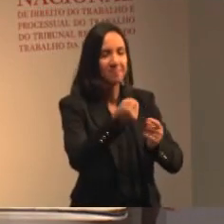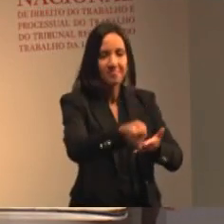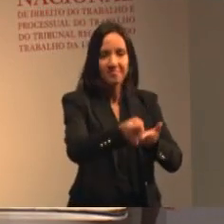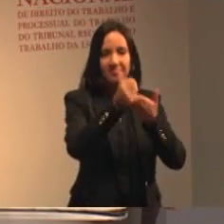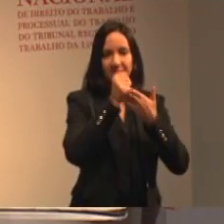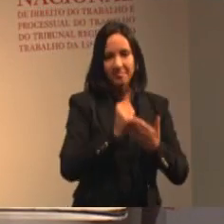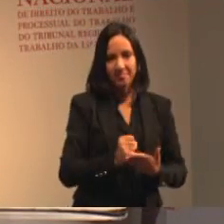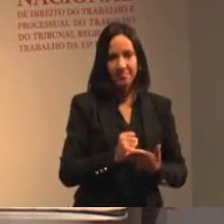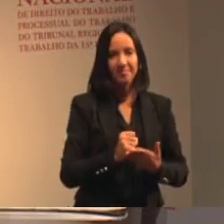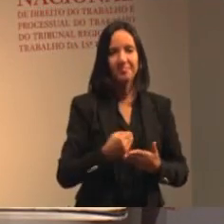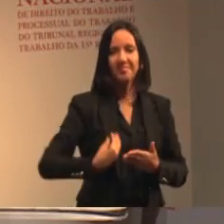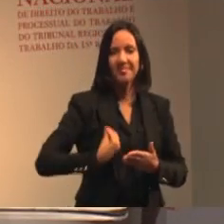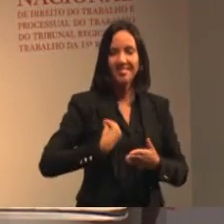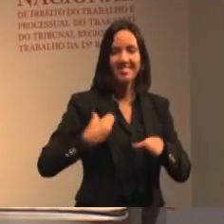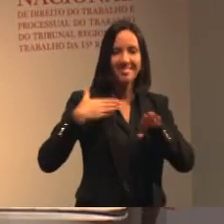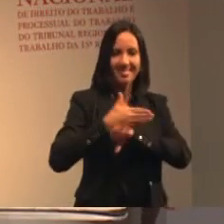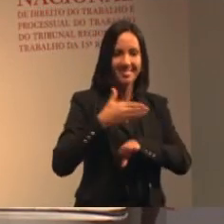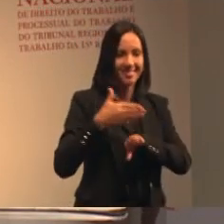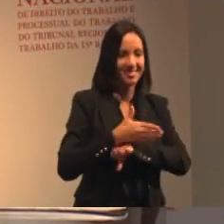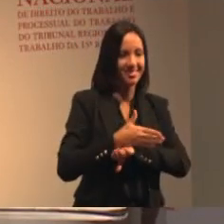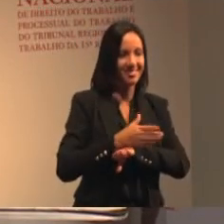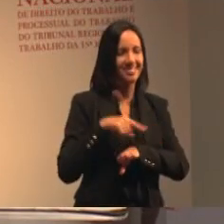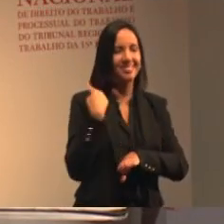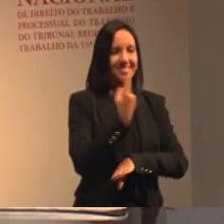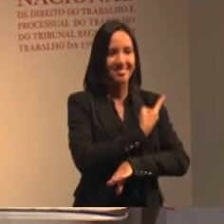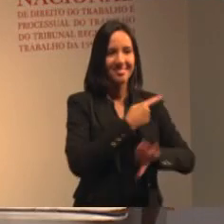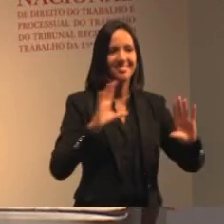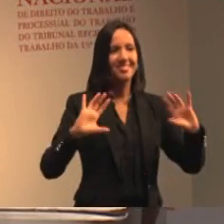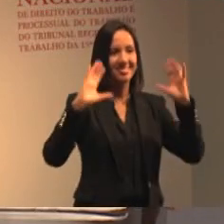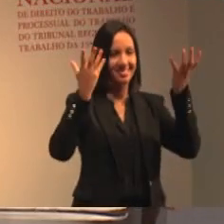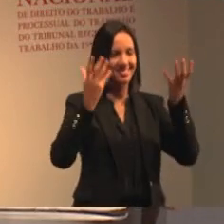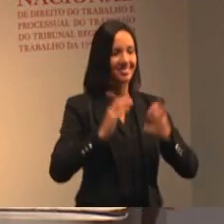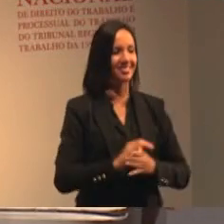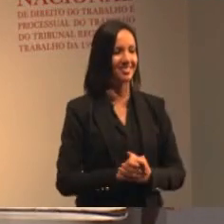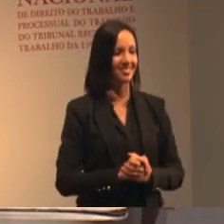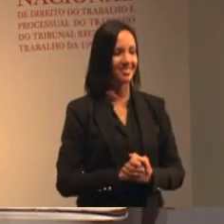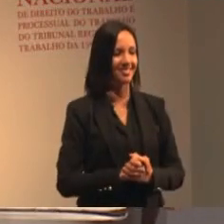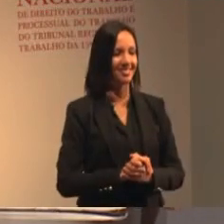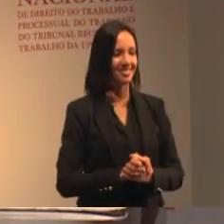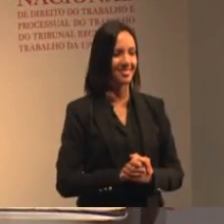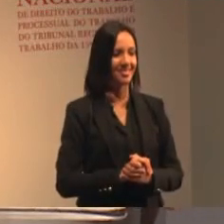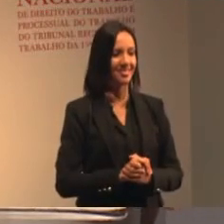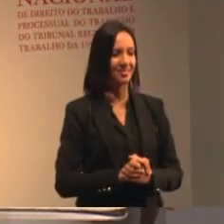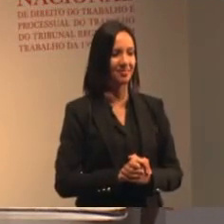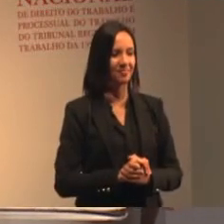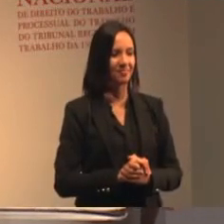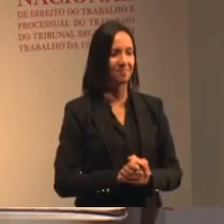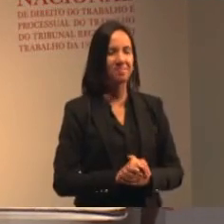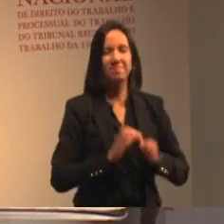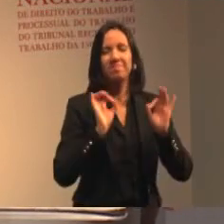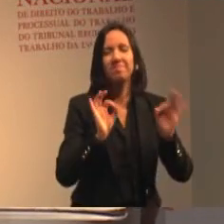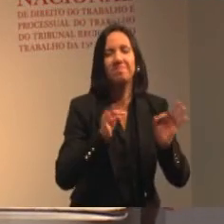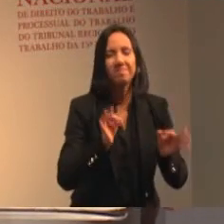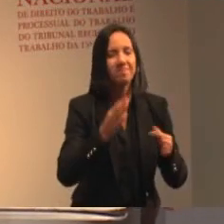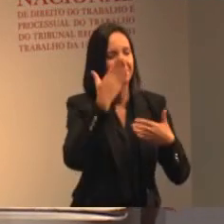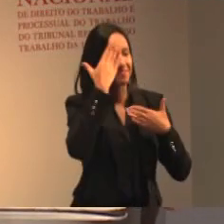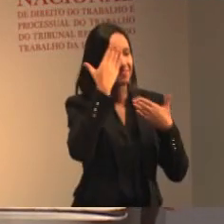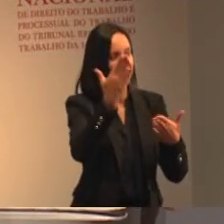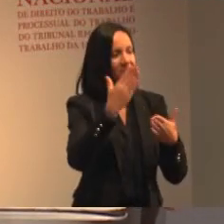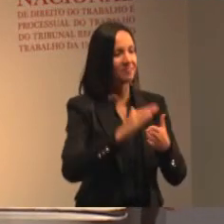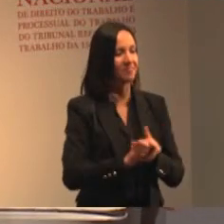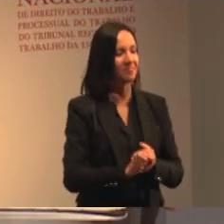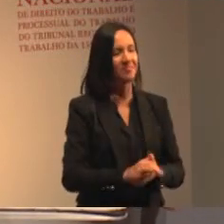apoio e participação efetiva nos nossos eventos institucionais. Faço questão de agradecer,